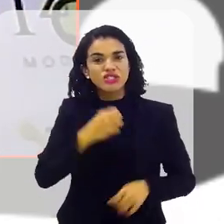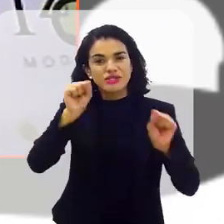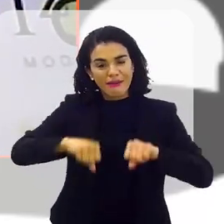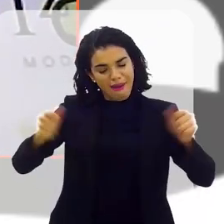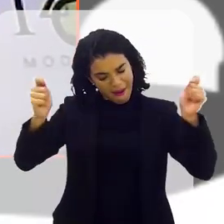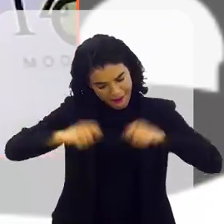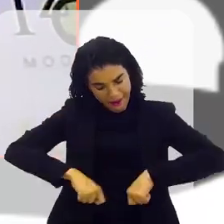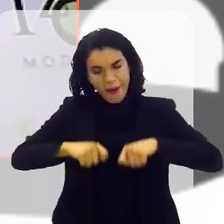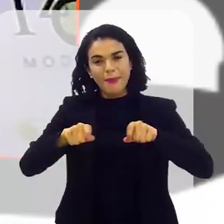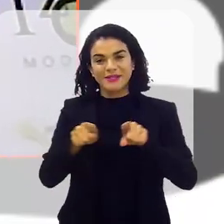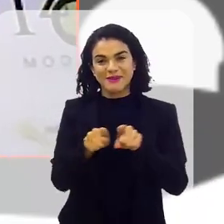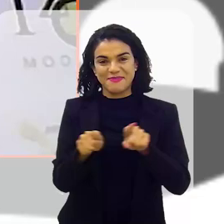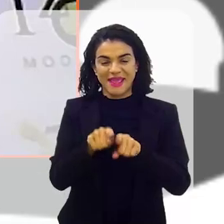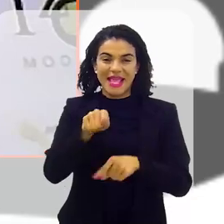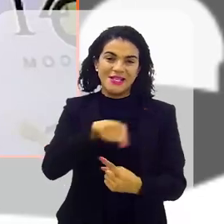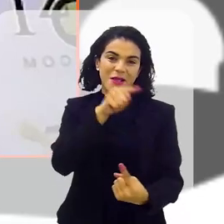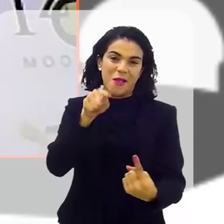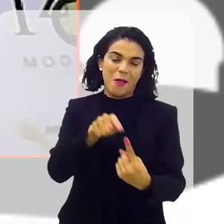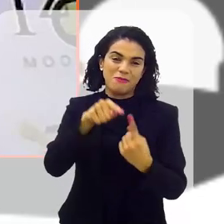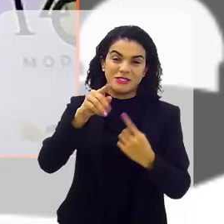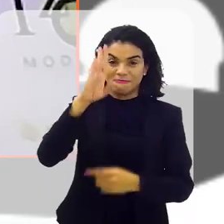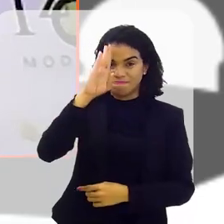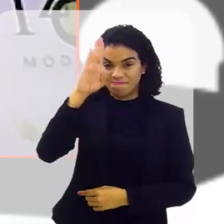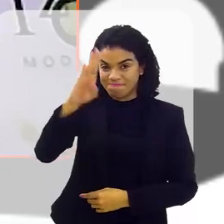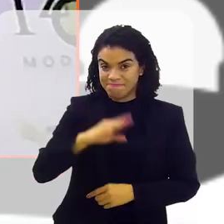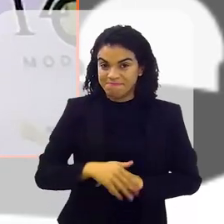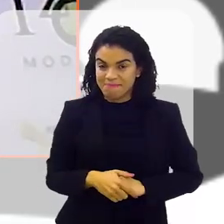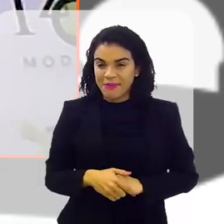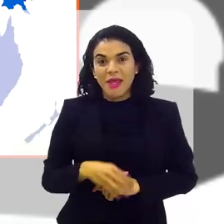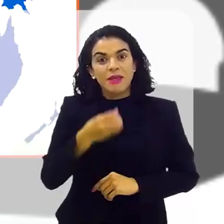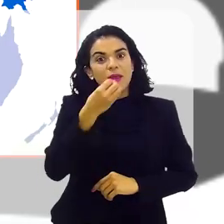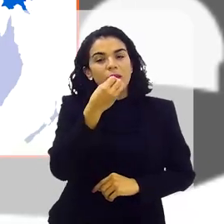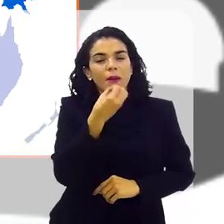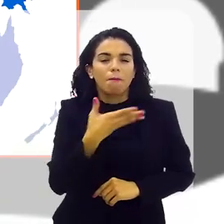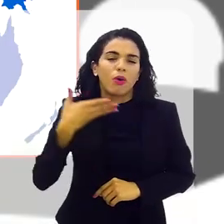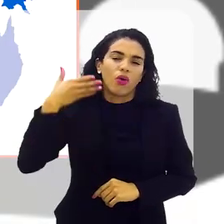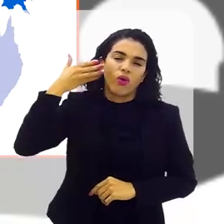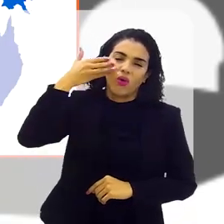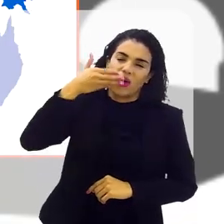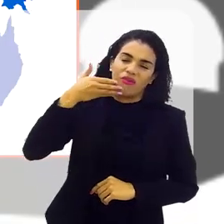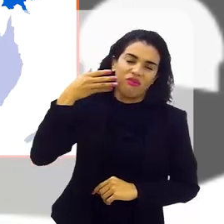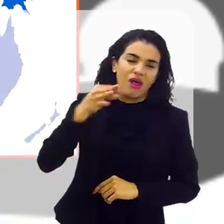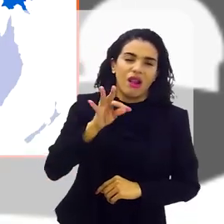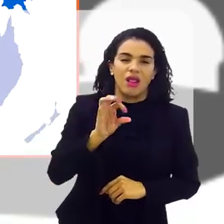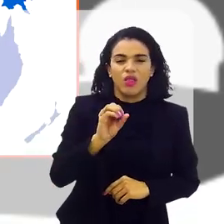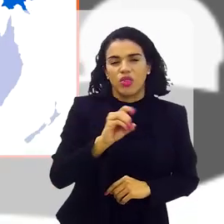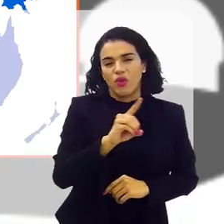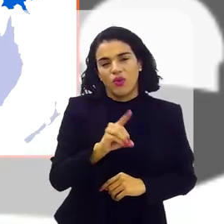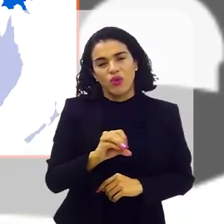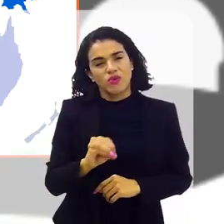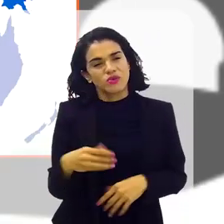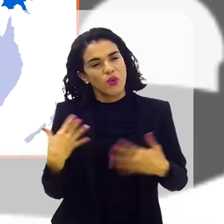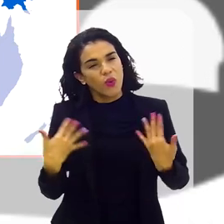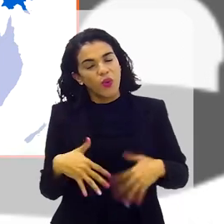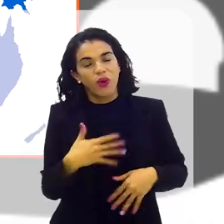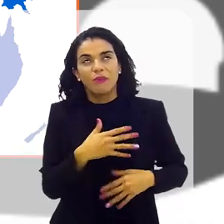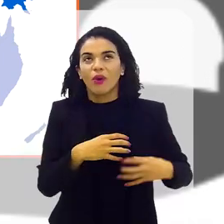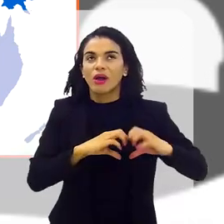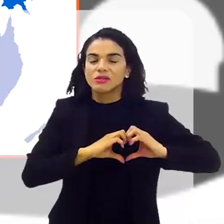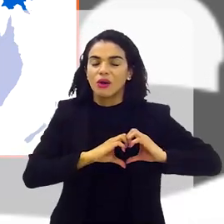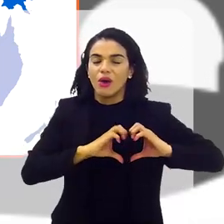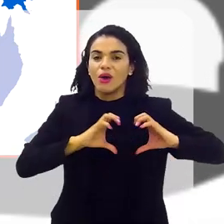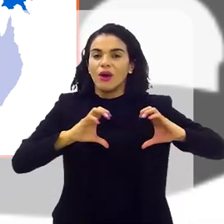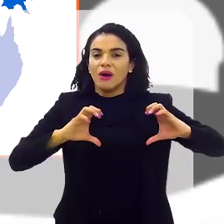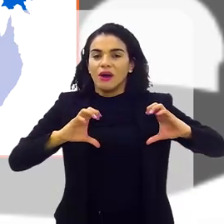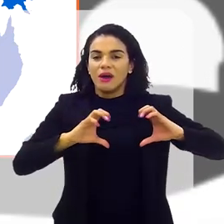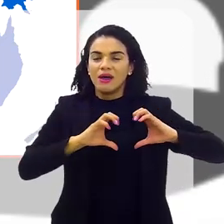capaz esse é o nosso objetivo maior no projeto modal que boas falas todos que coisa mais linda Encheu